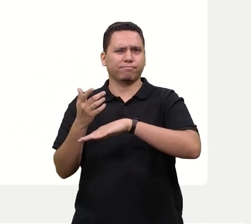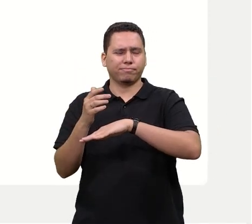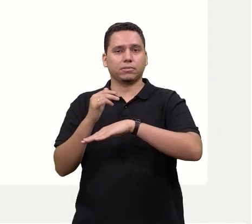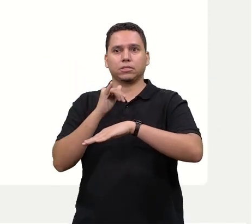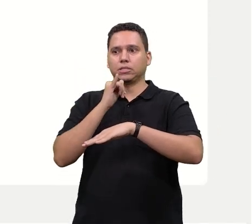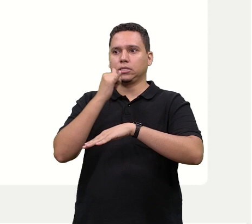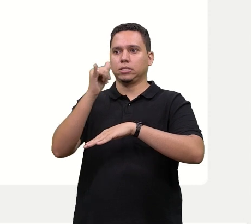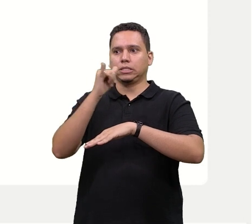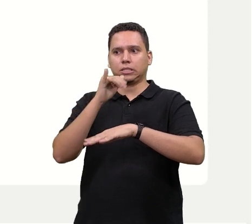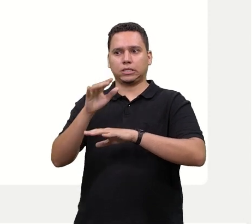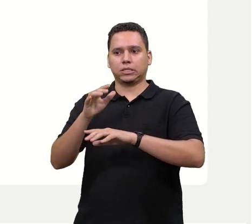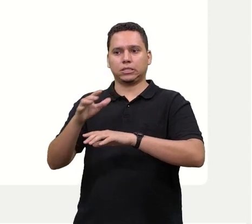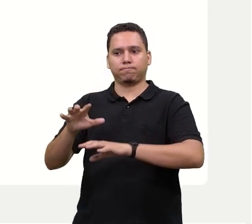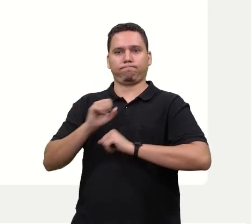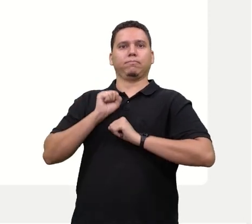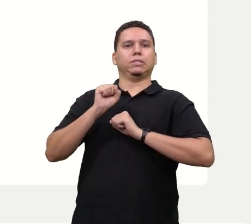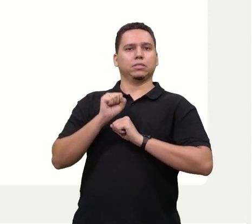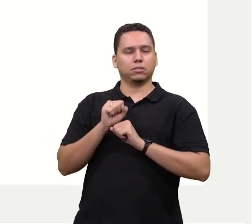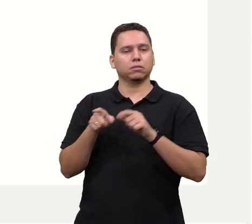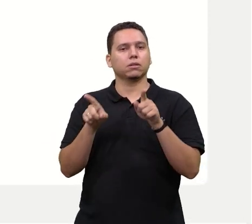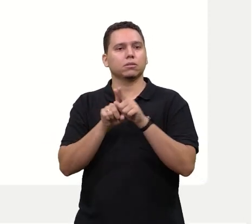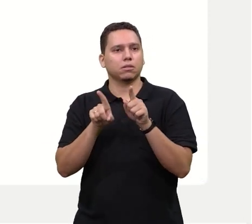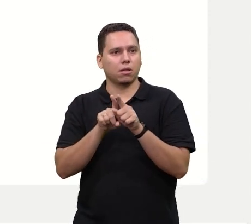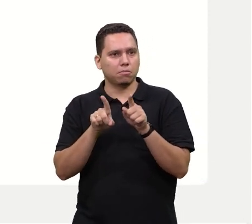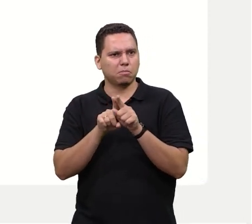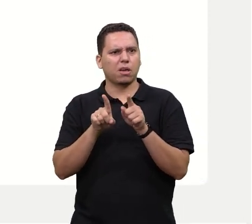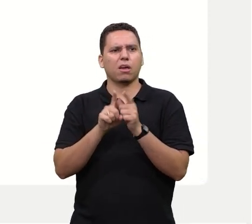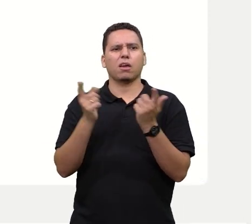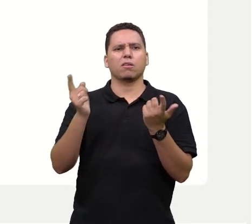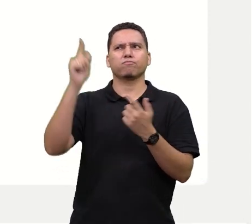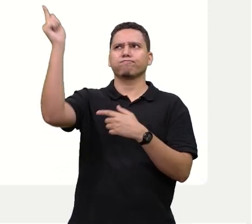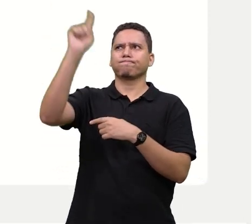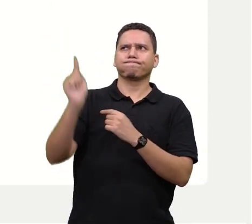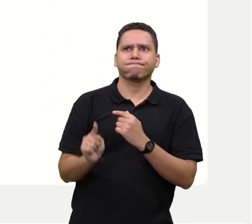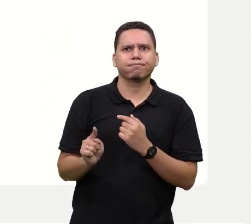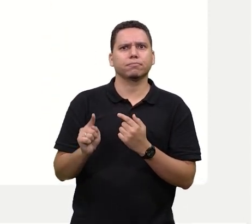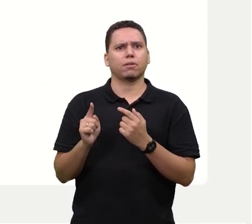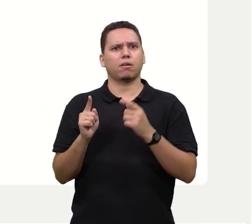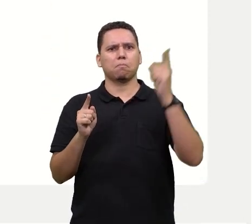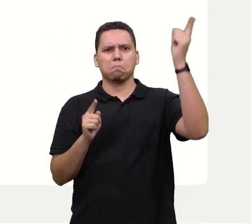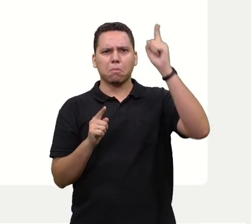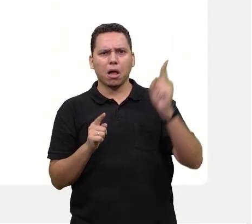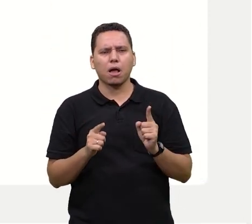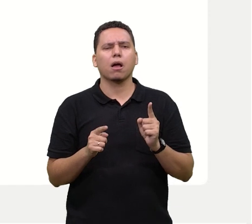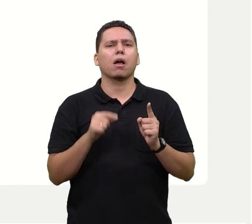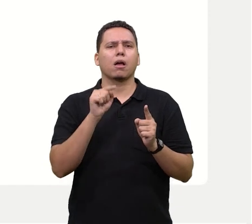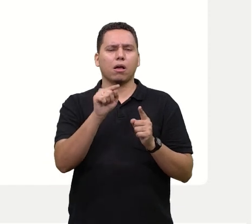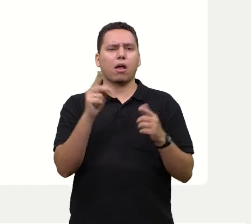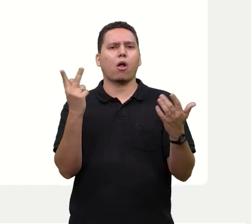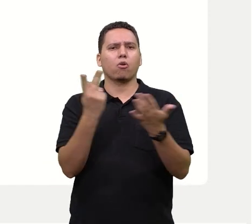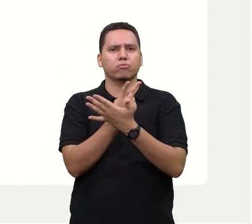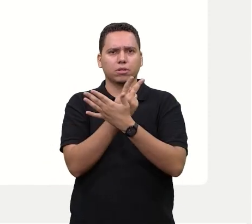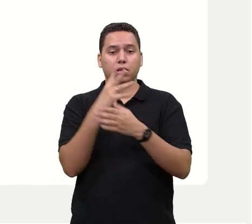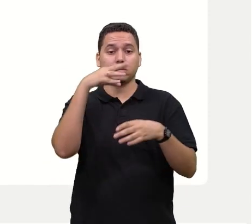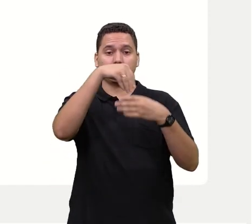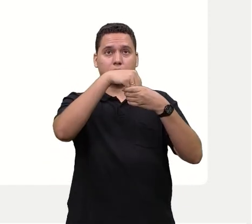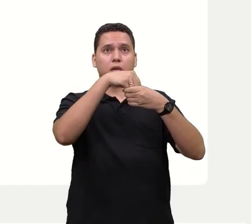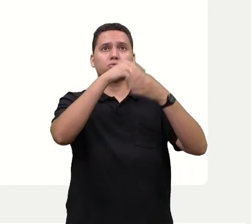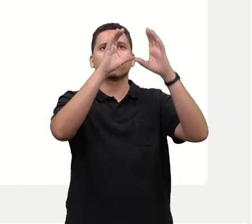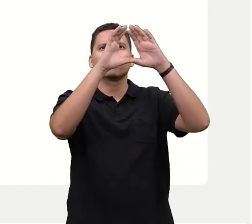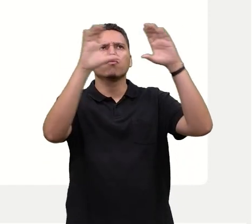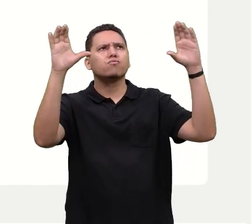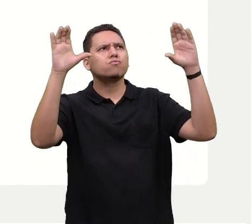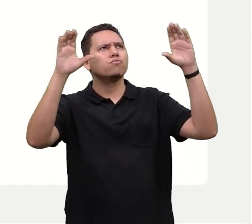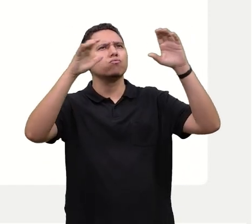de eletrização por atrito. Indução, os raios que ocorrem na atmosfera, né, que são os relâmpagos, claro, gerando